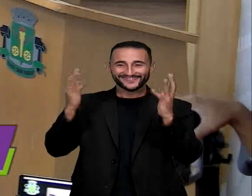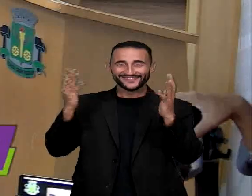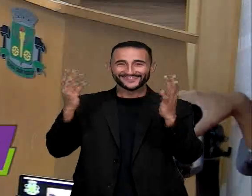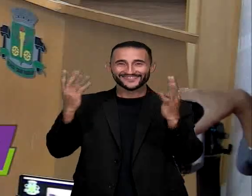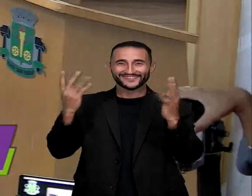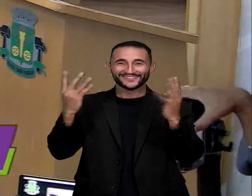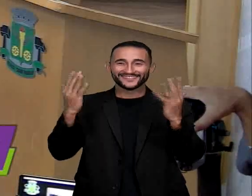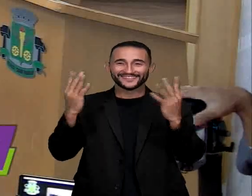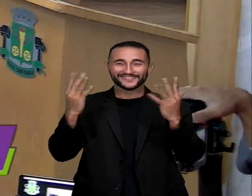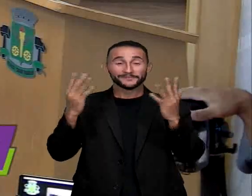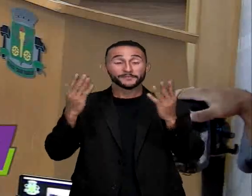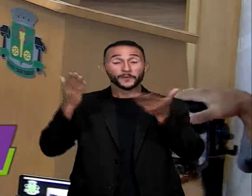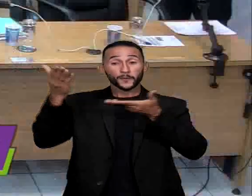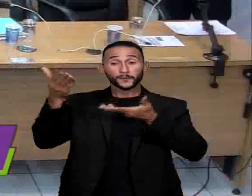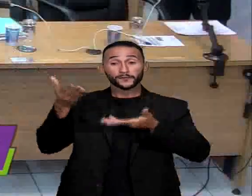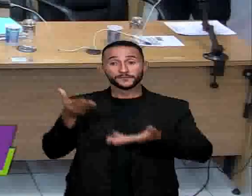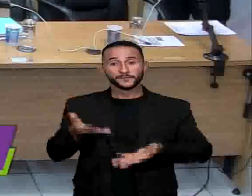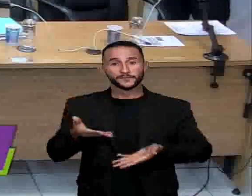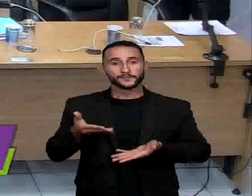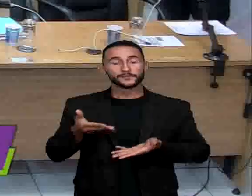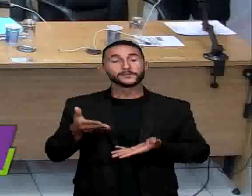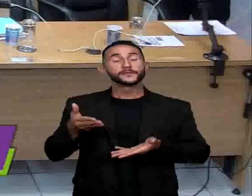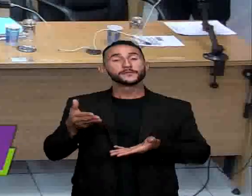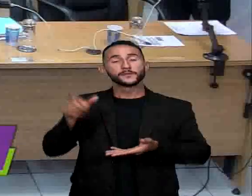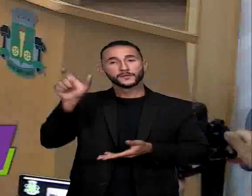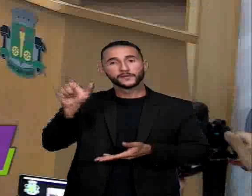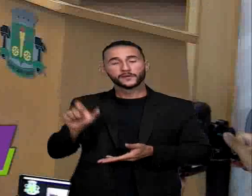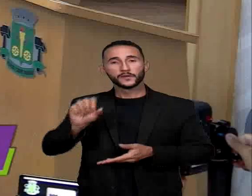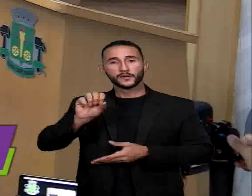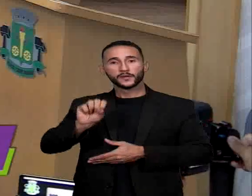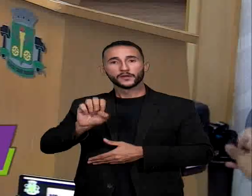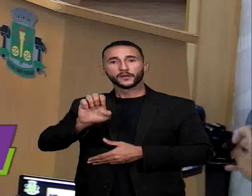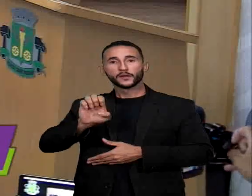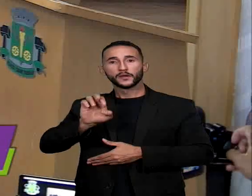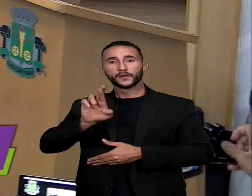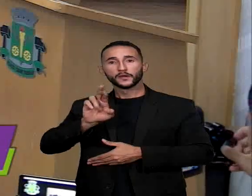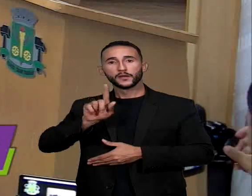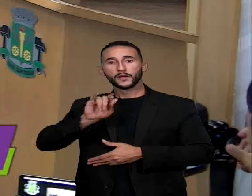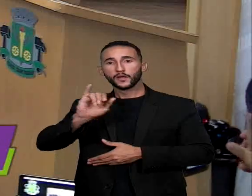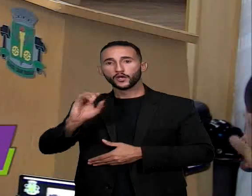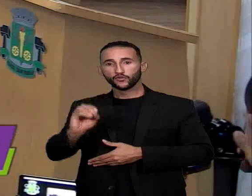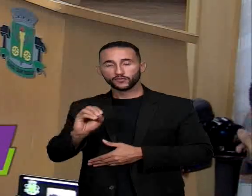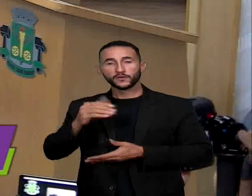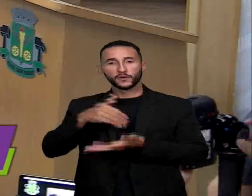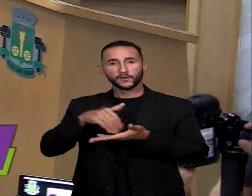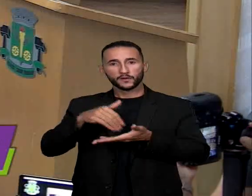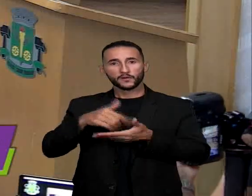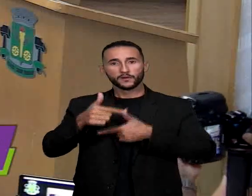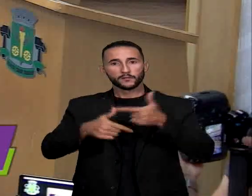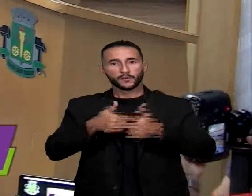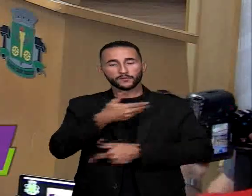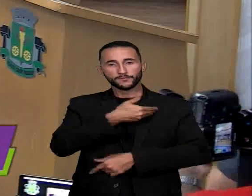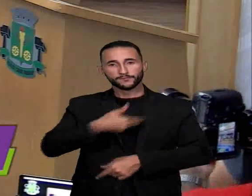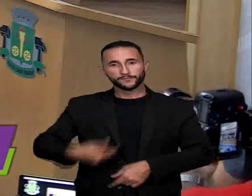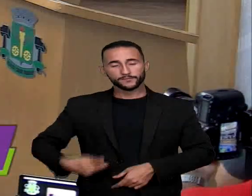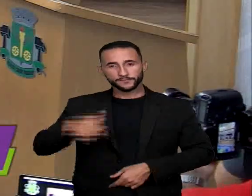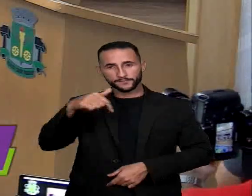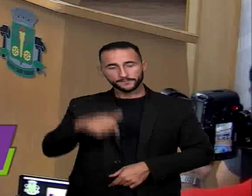mesa convido o Senor Sérgio dinio secretário de governo para fazer parte da